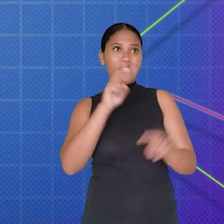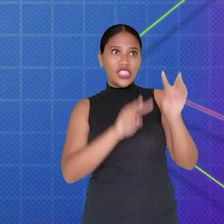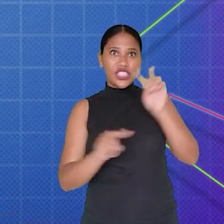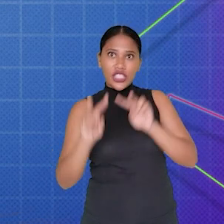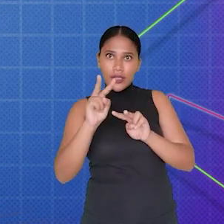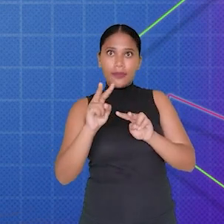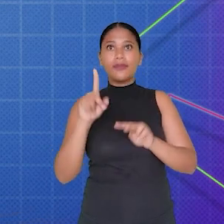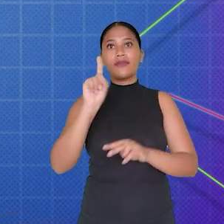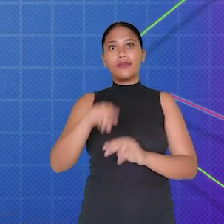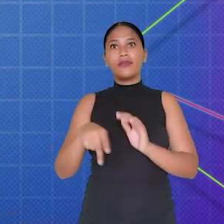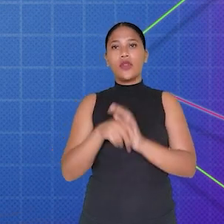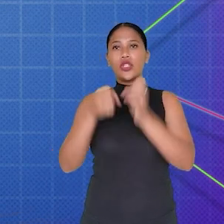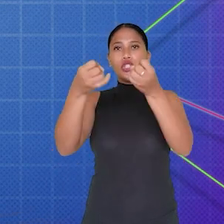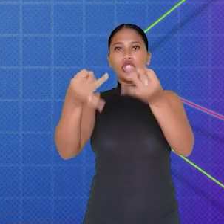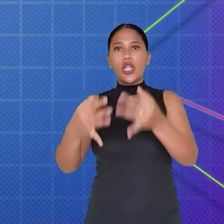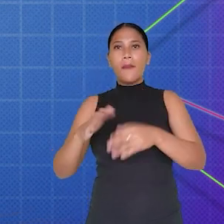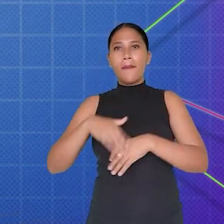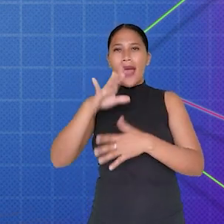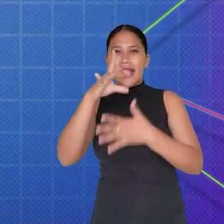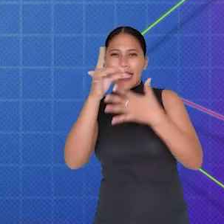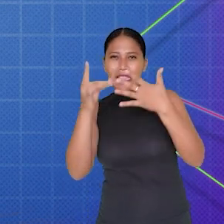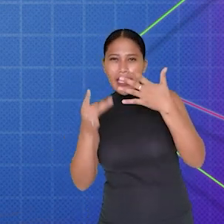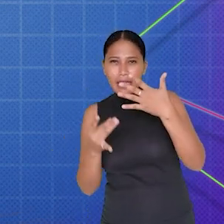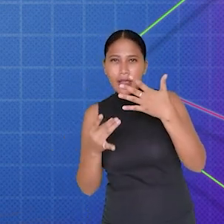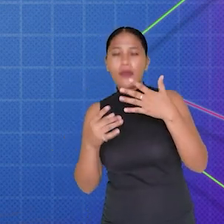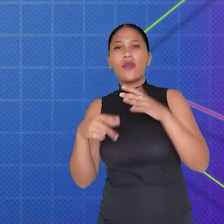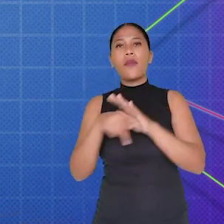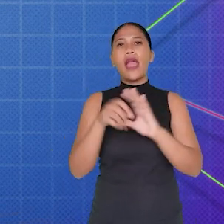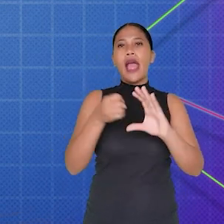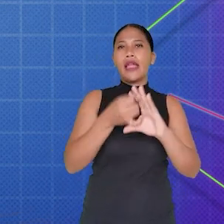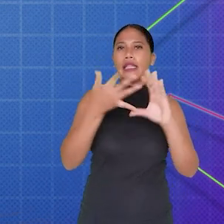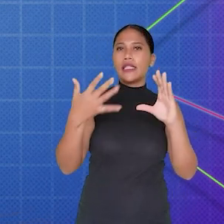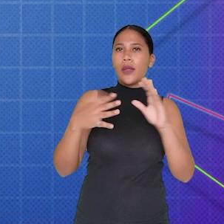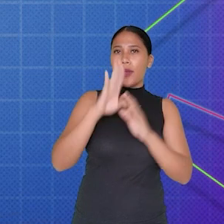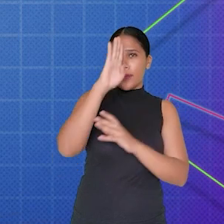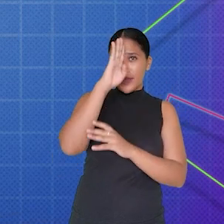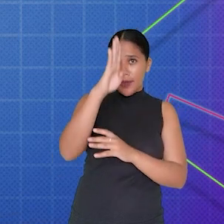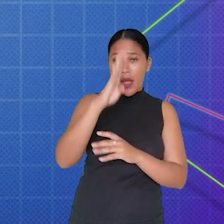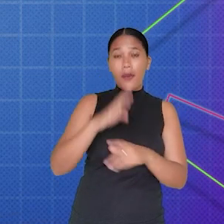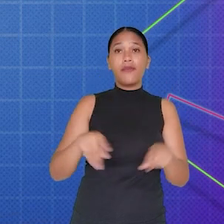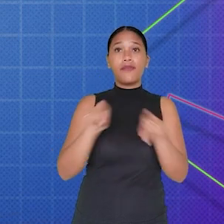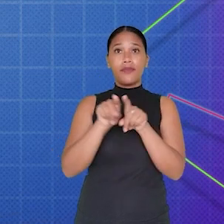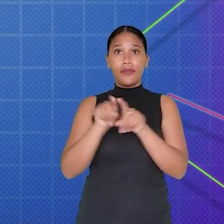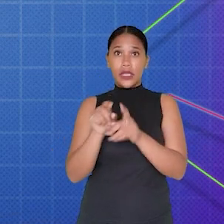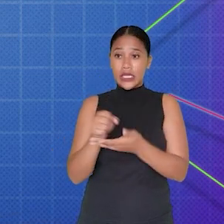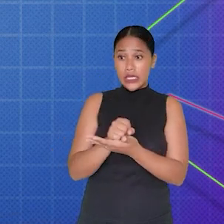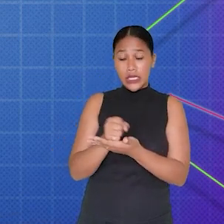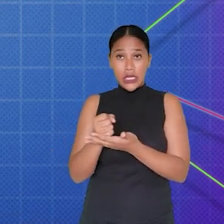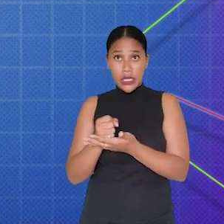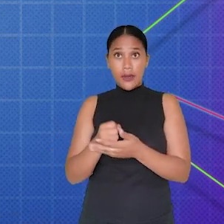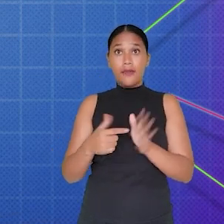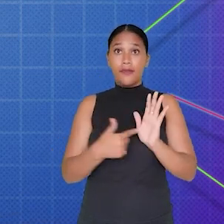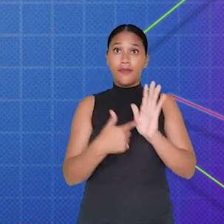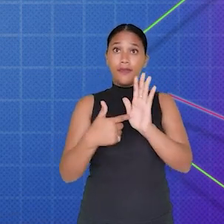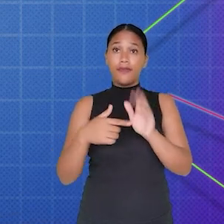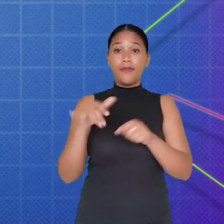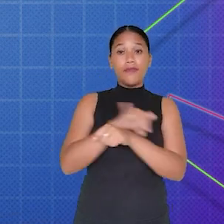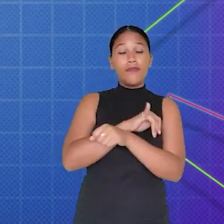que incluem visão geral, que é uma descrição mais detalhada do jogo e suas características principais.